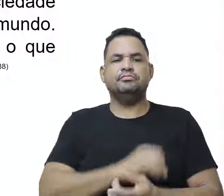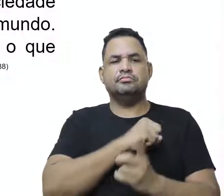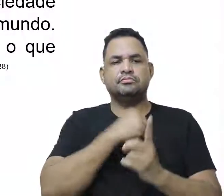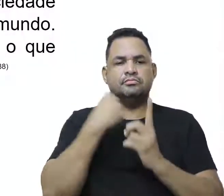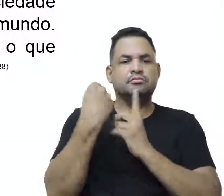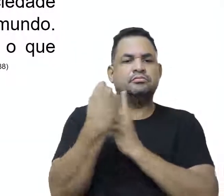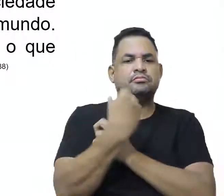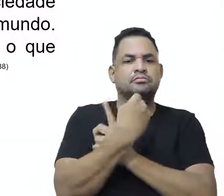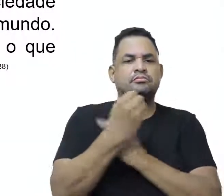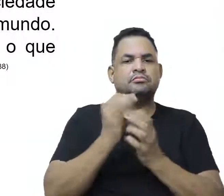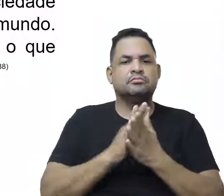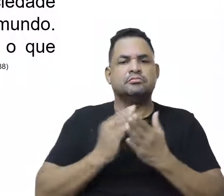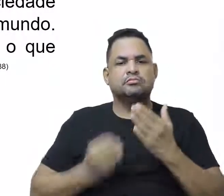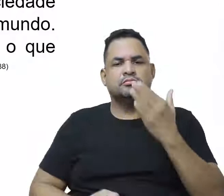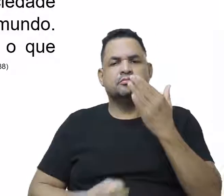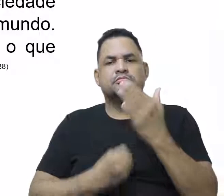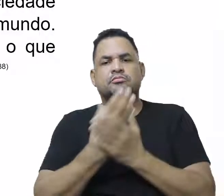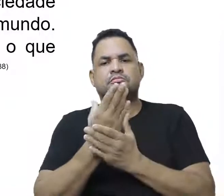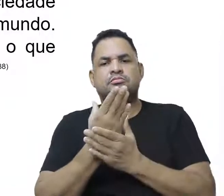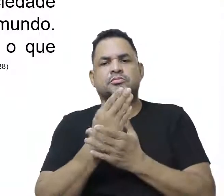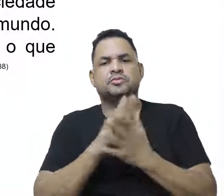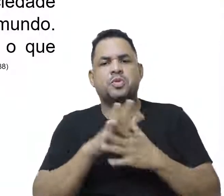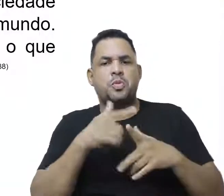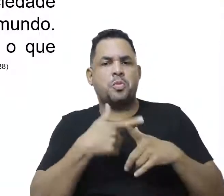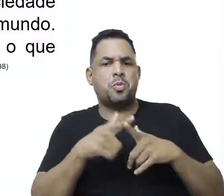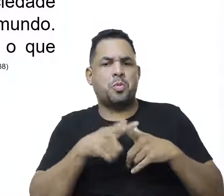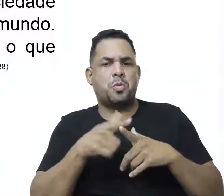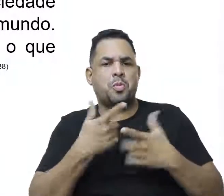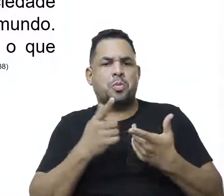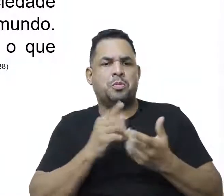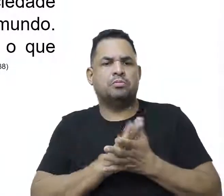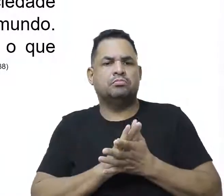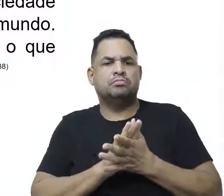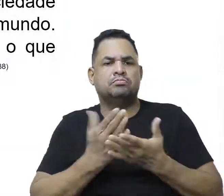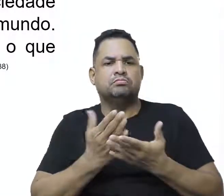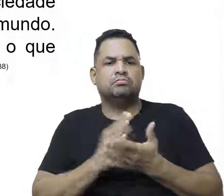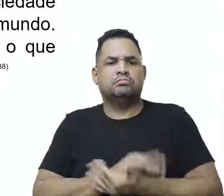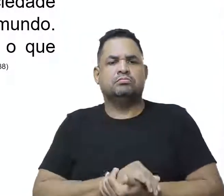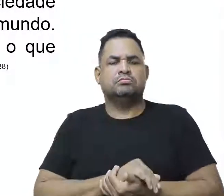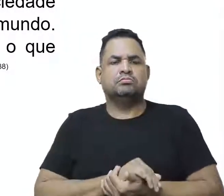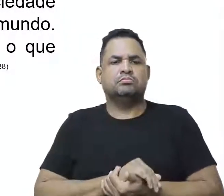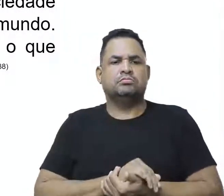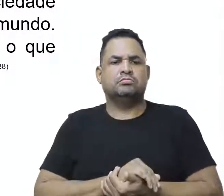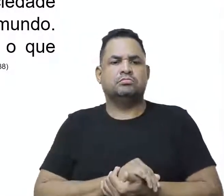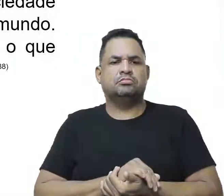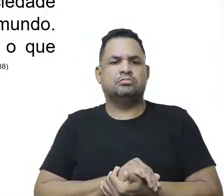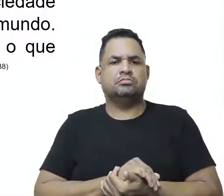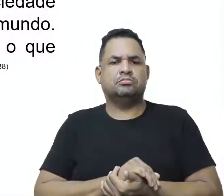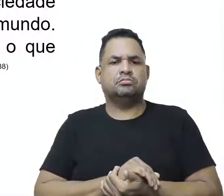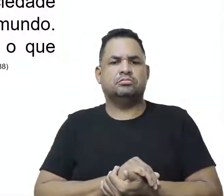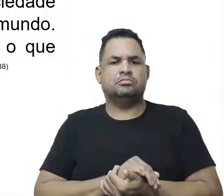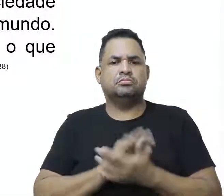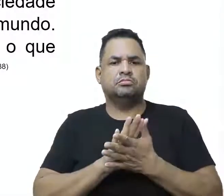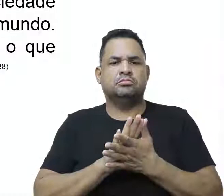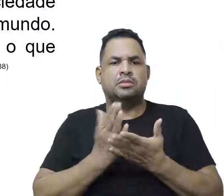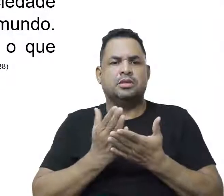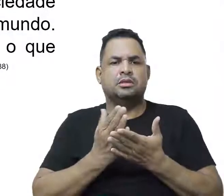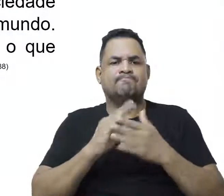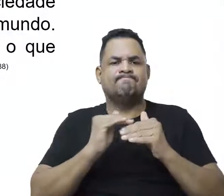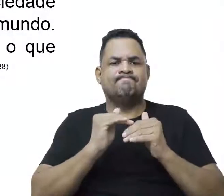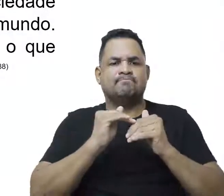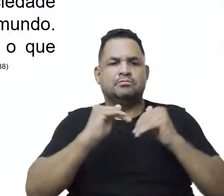sociologia ela nasceu da crise provocada né pela desagregação